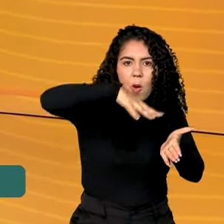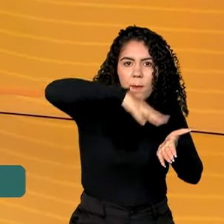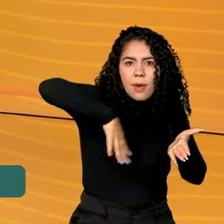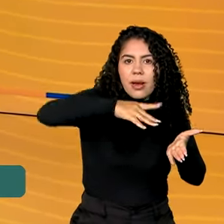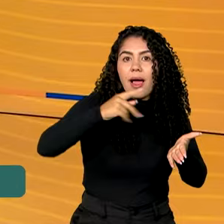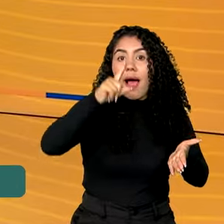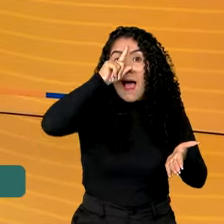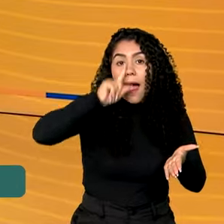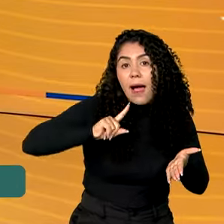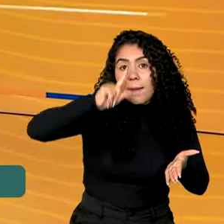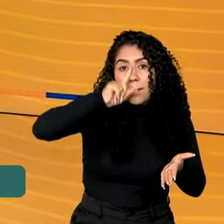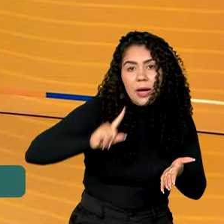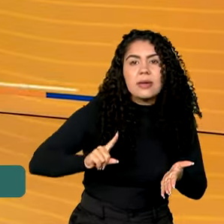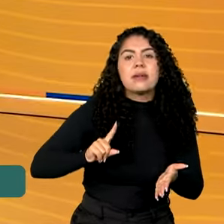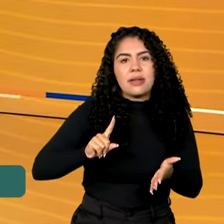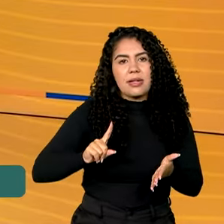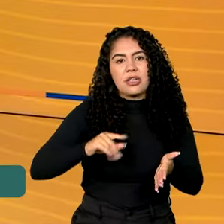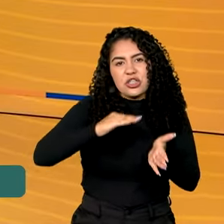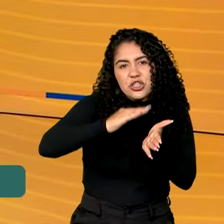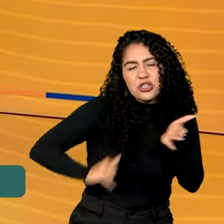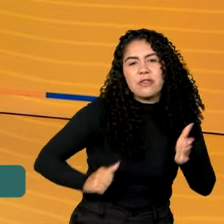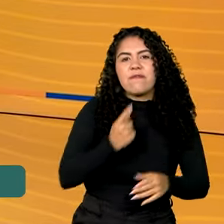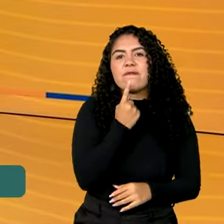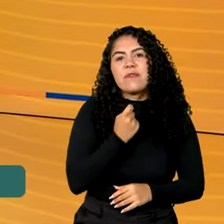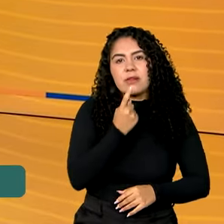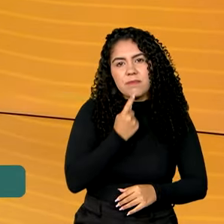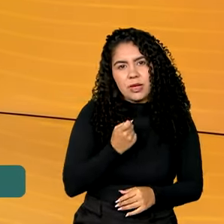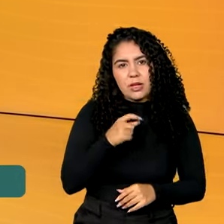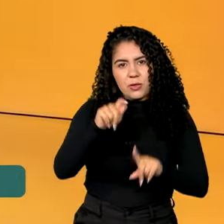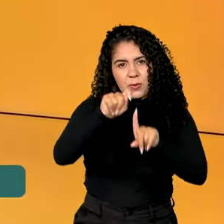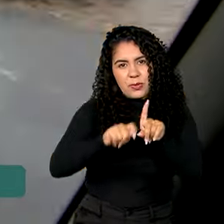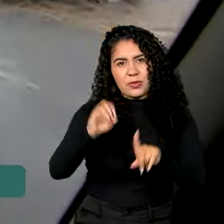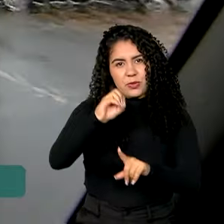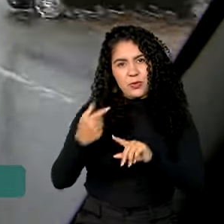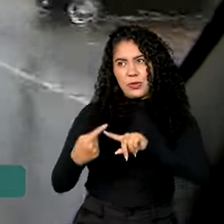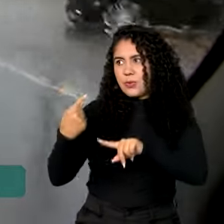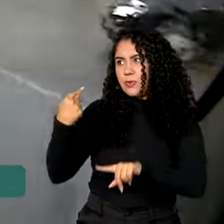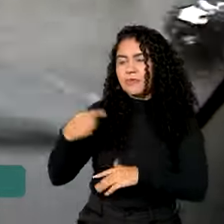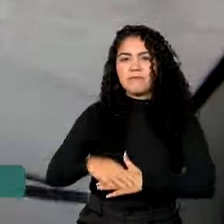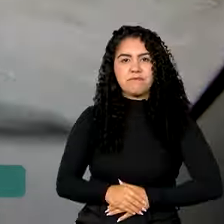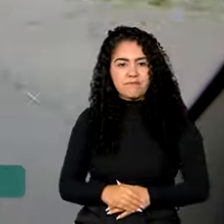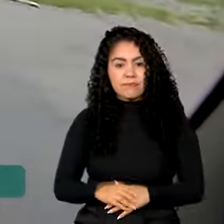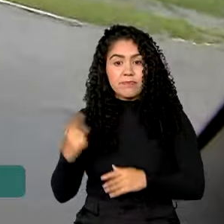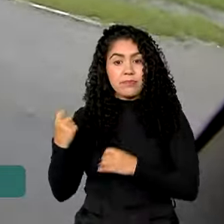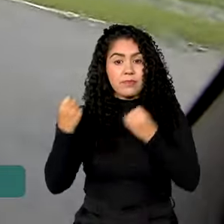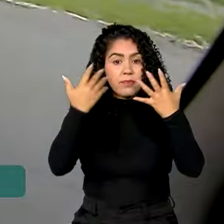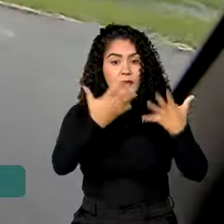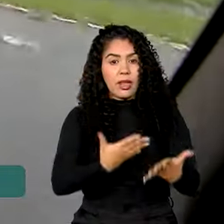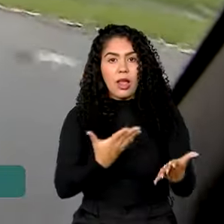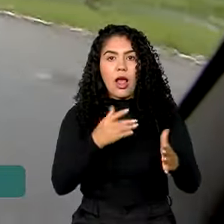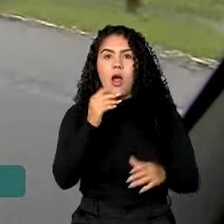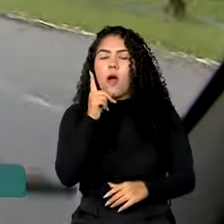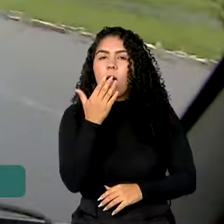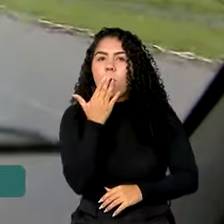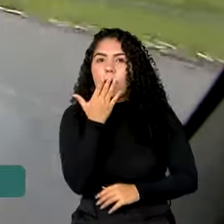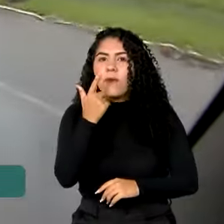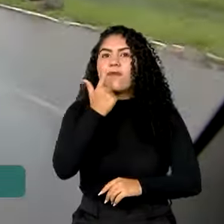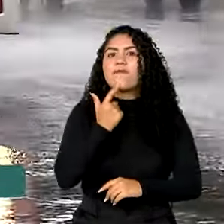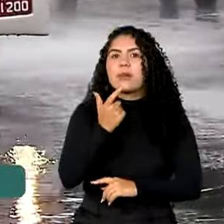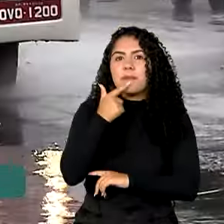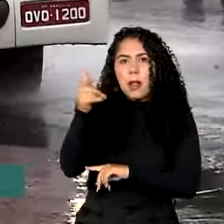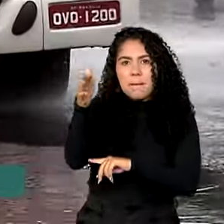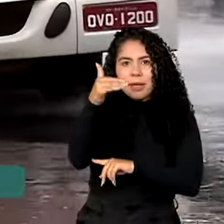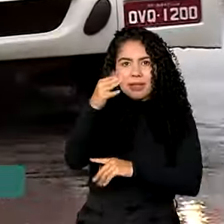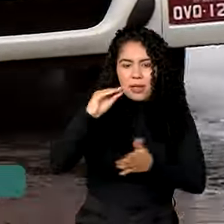a amarela, substituindo a vermelha, patamar 2 de outubro. A mudança da bandeira vermelha, que estava em vigor até